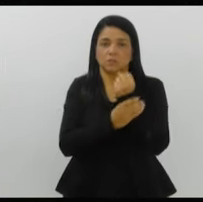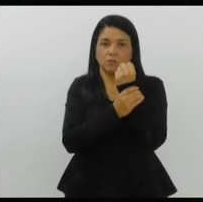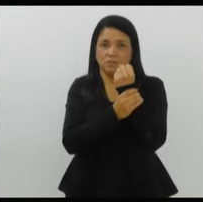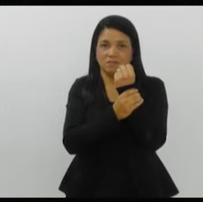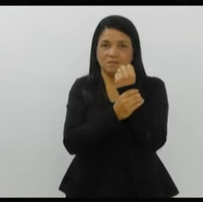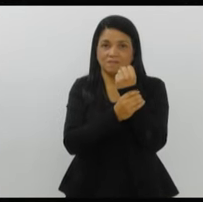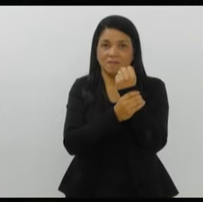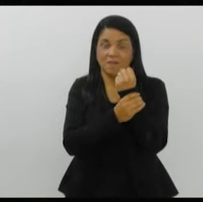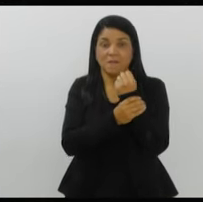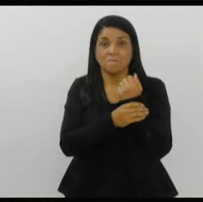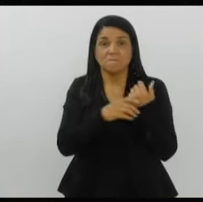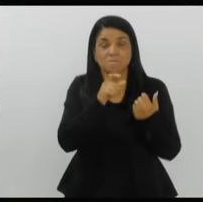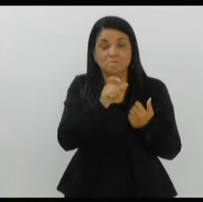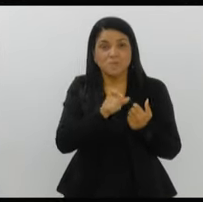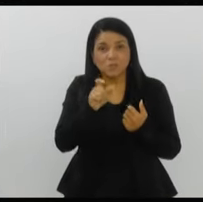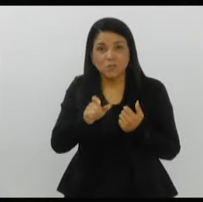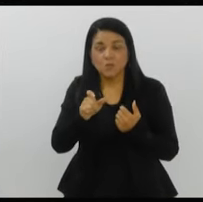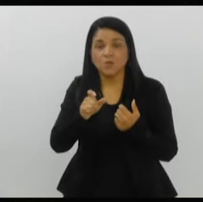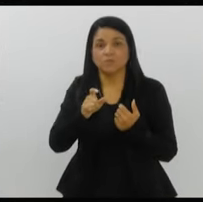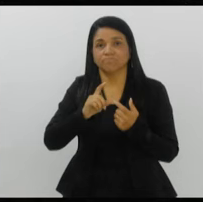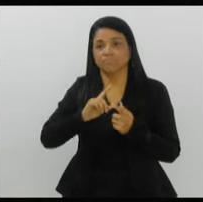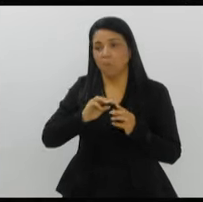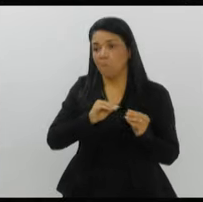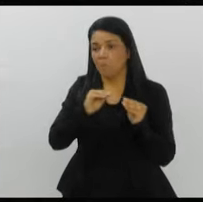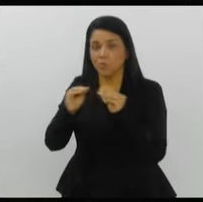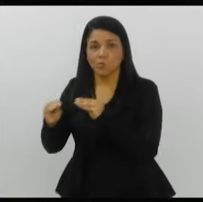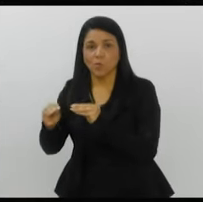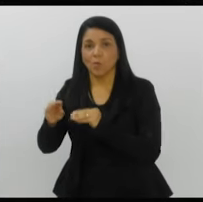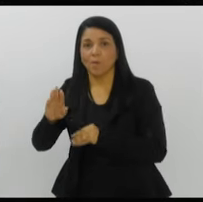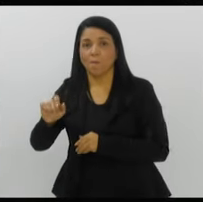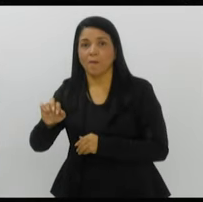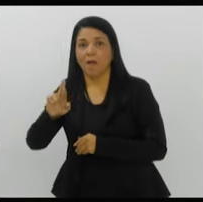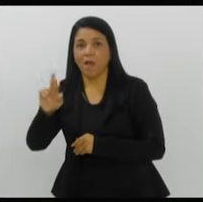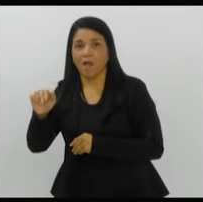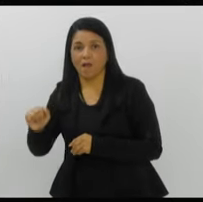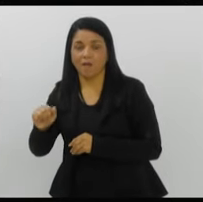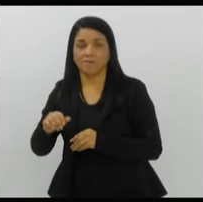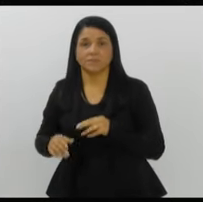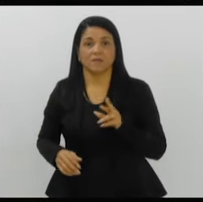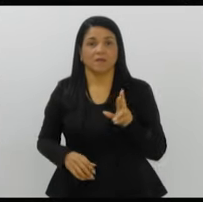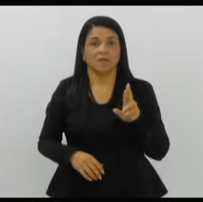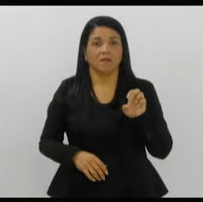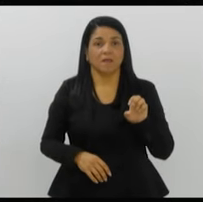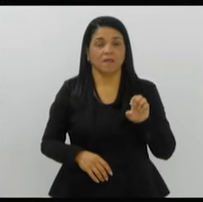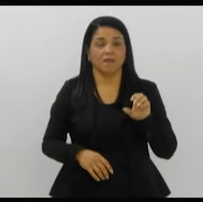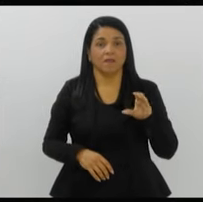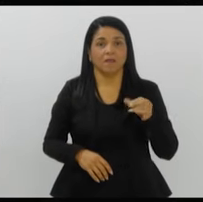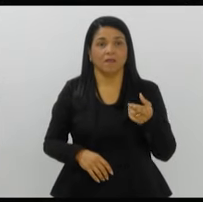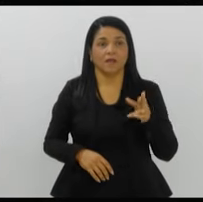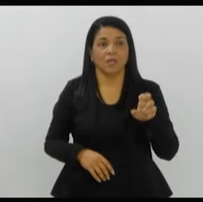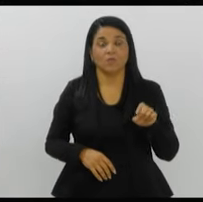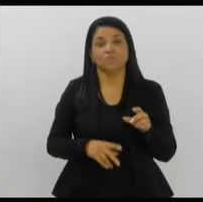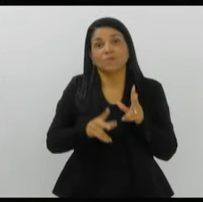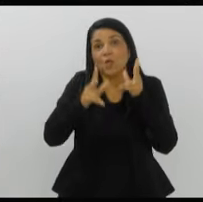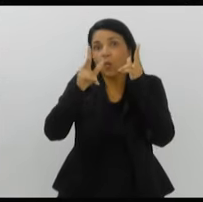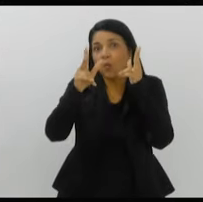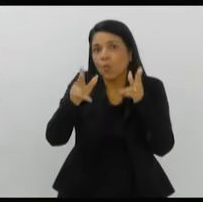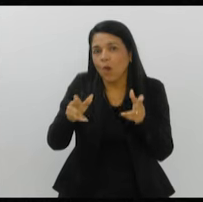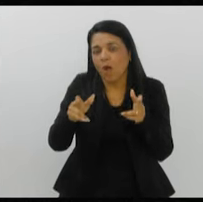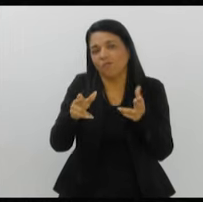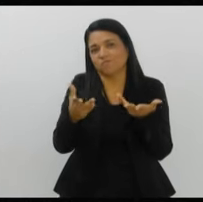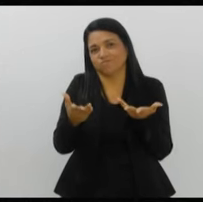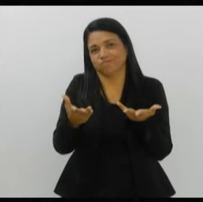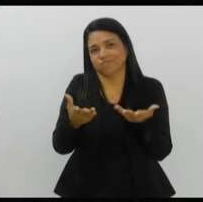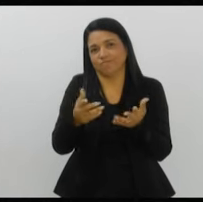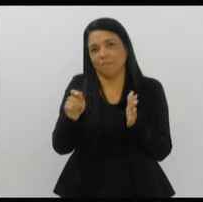tinha condição, foi para a Barra, foi para o Recreio. O que é que está acontecendo na Barra e no Recreio? A mesma coisa, senhor presidente. A